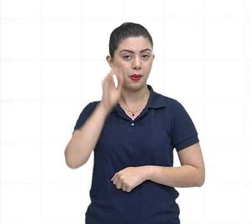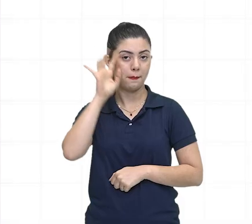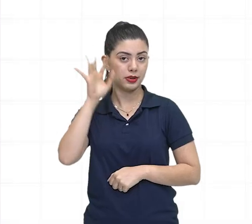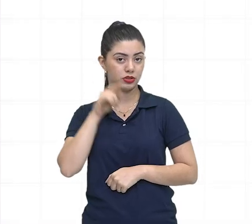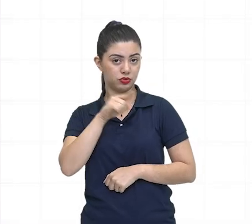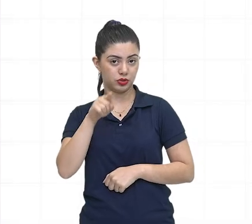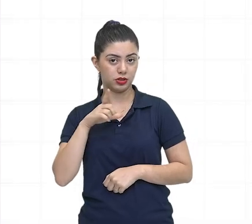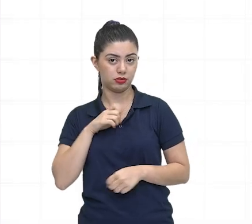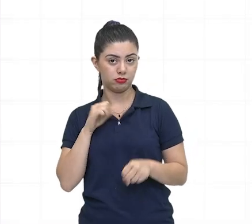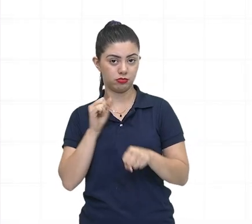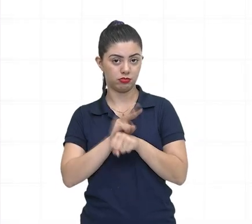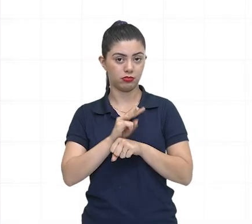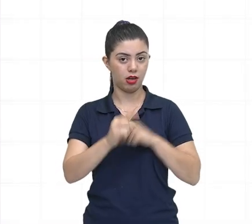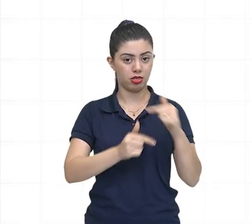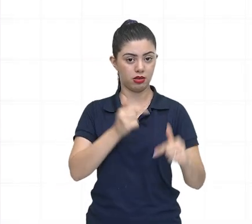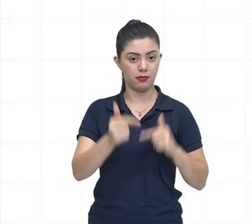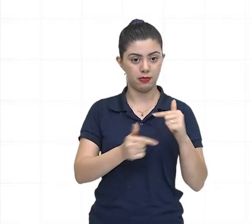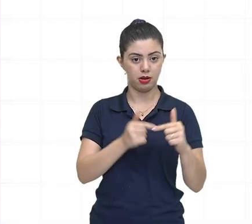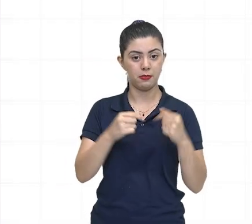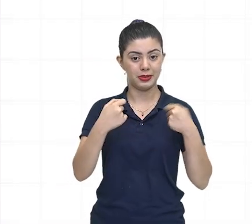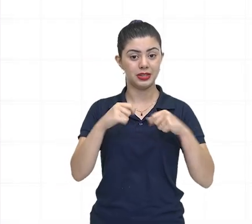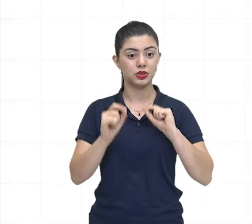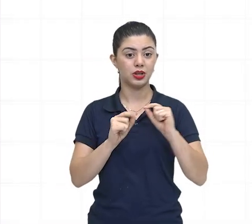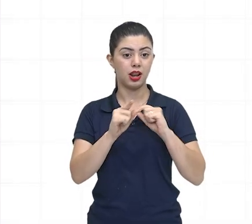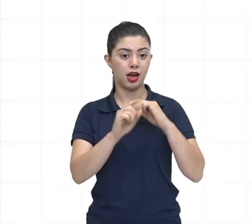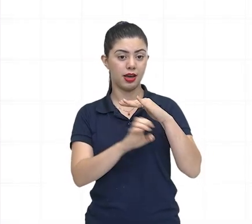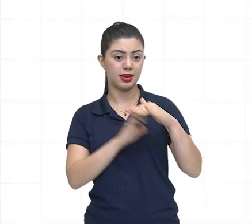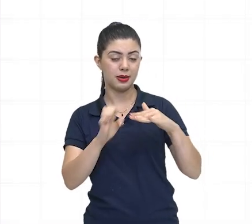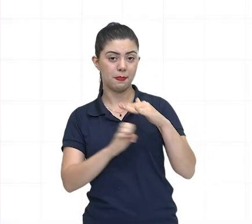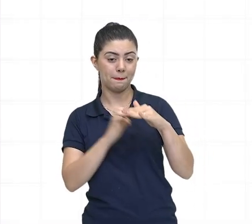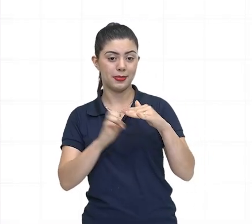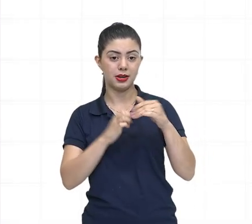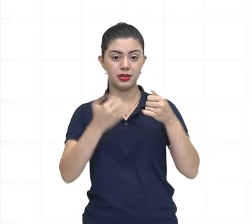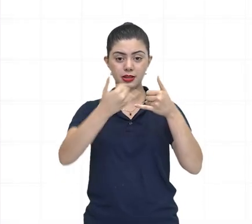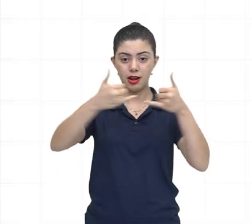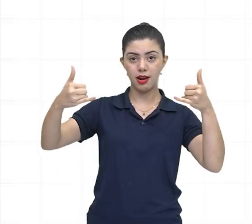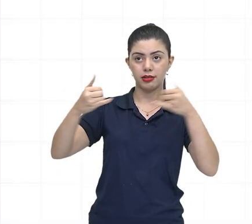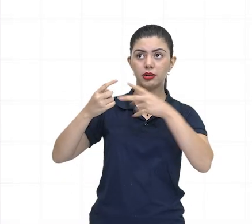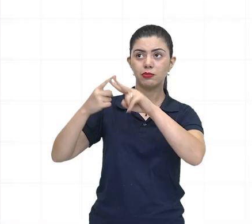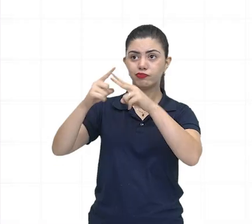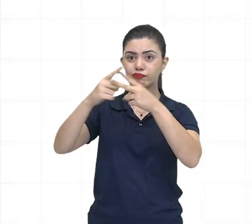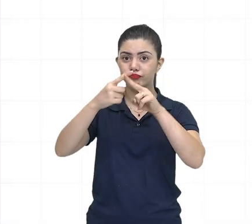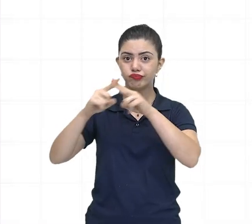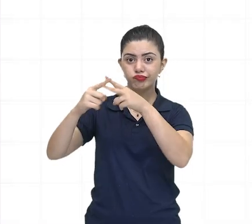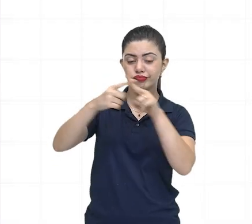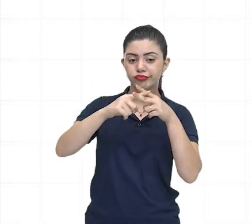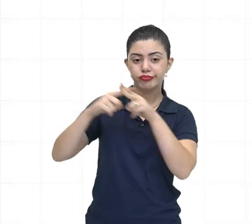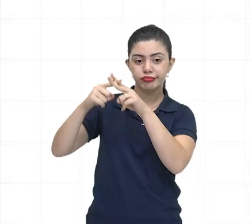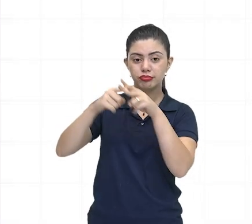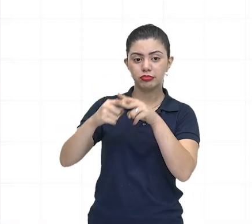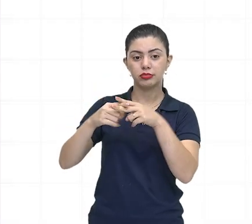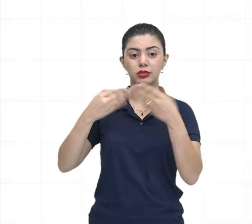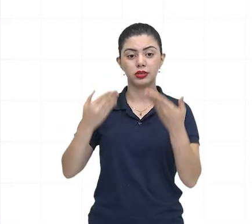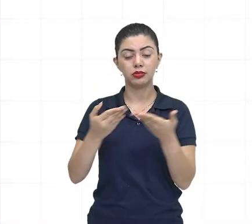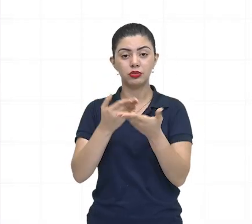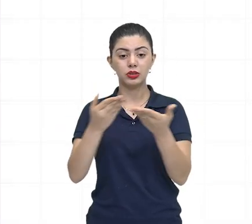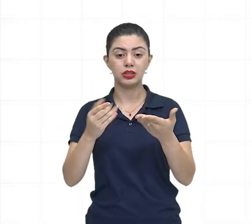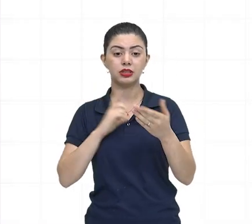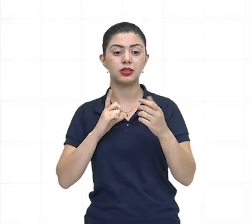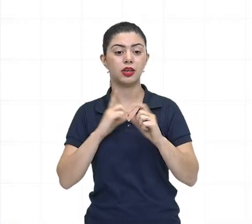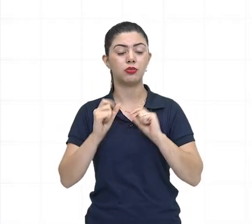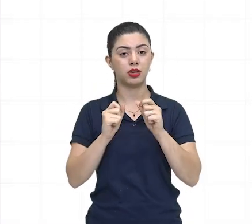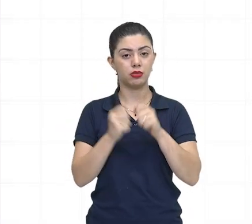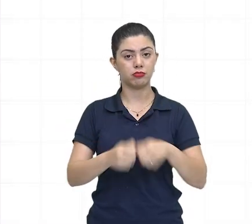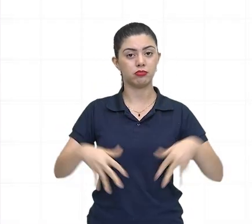foi contratado para fazer a manutenção em uma empresa de instalações elétricas e você recebe o